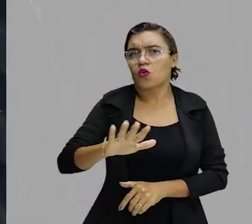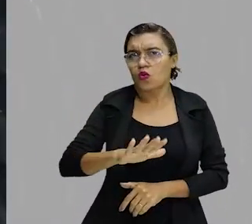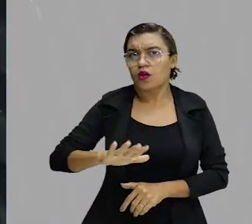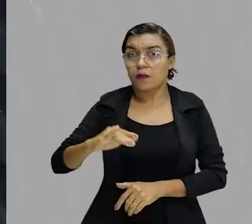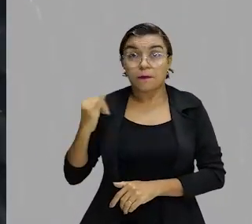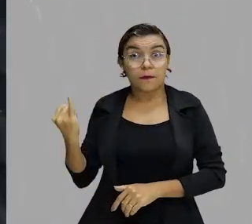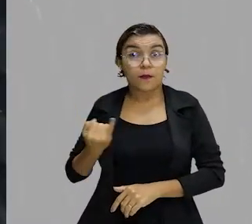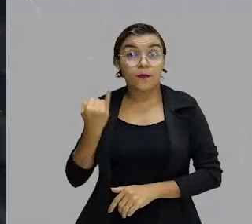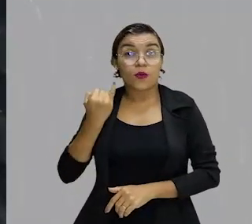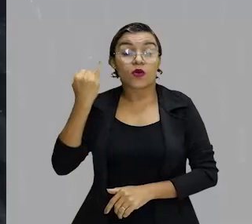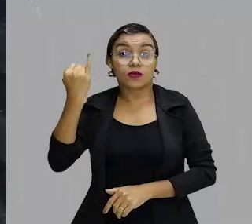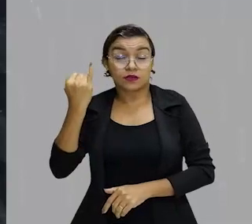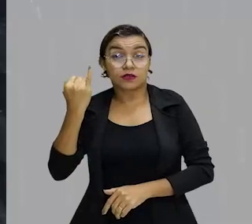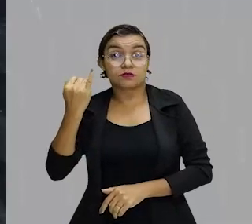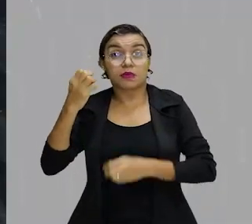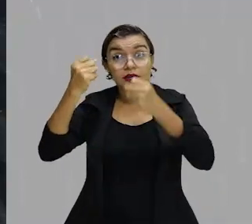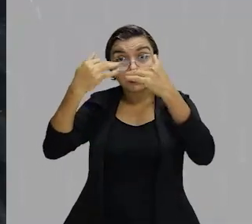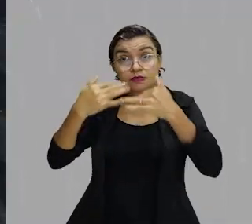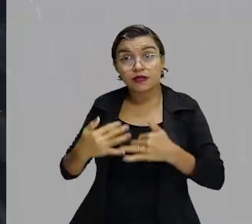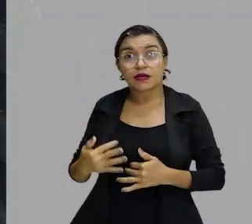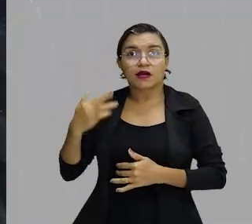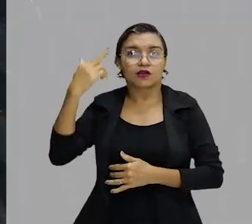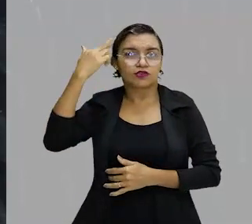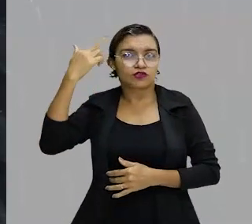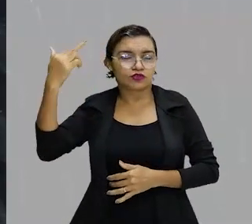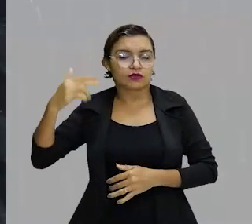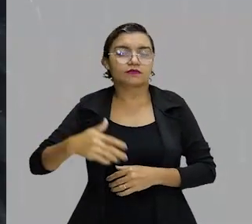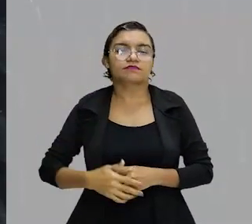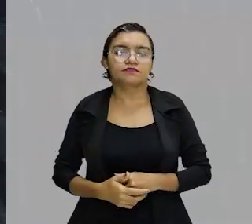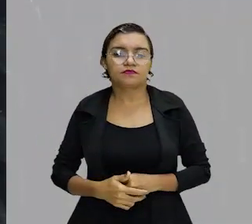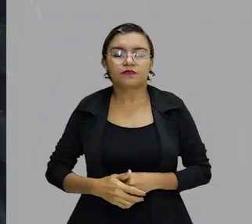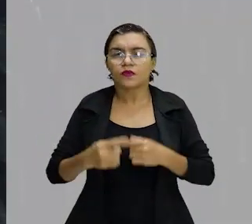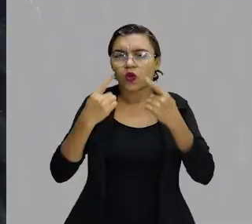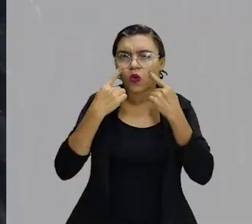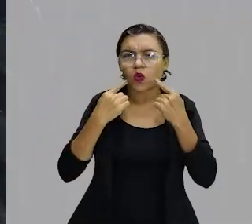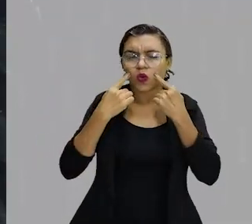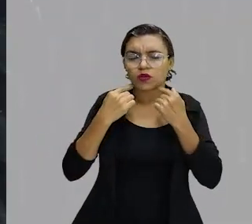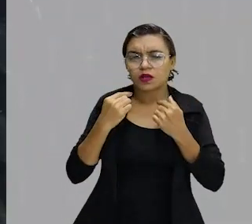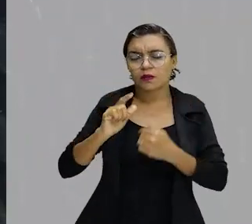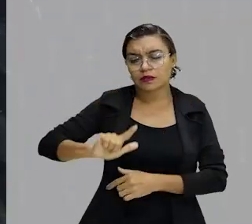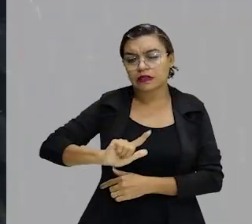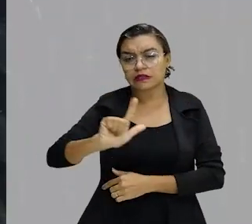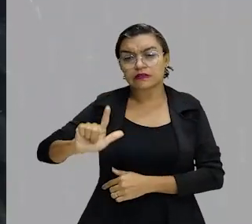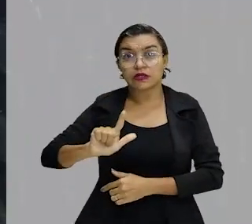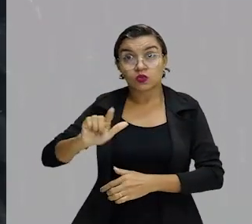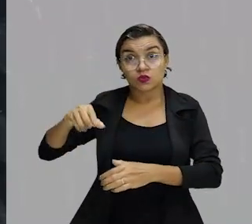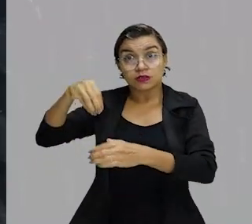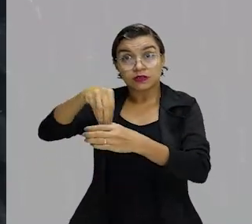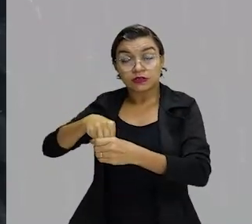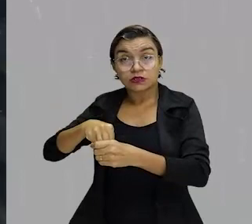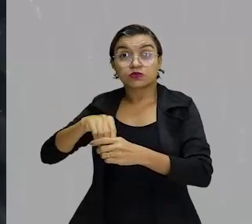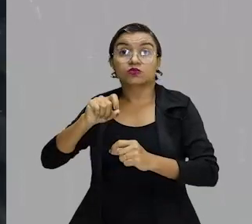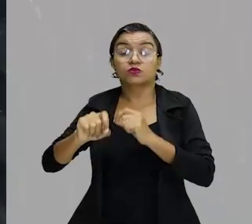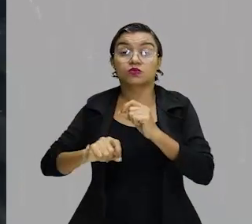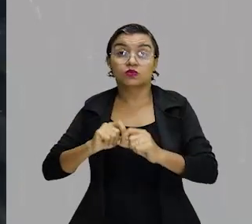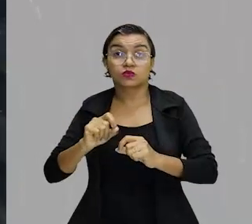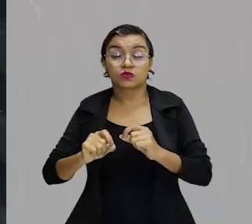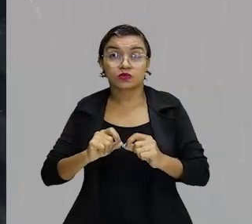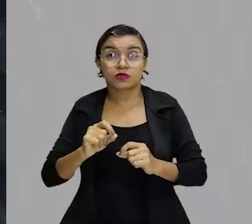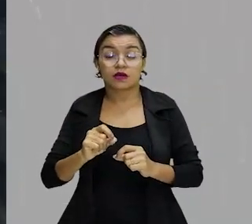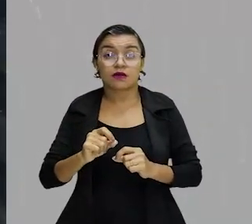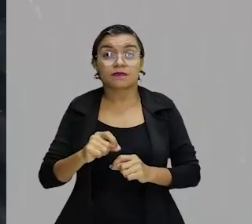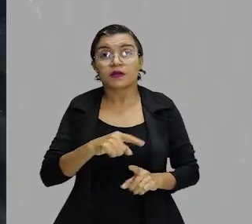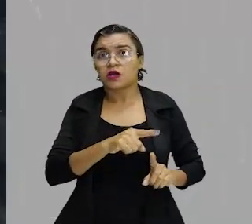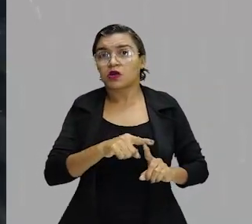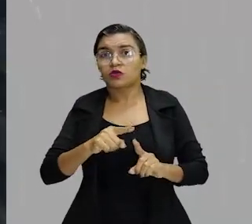é essencial para contar aquela história. O drama na literatura se refere à performance de um diálogo